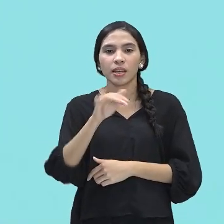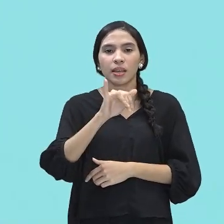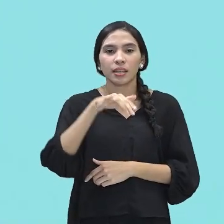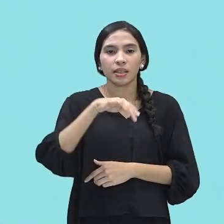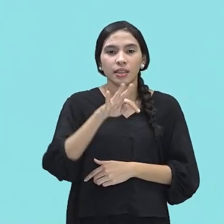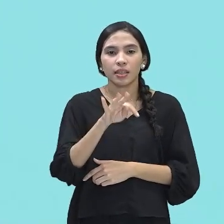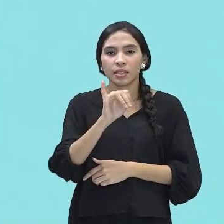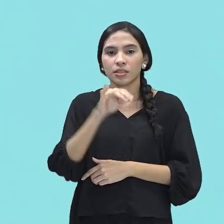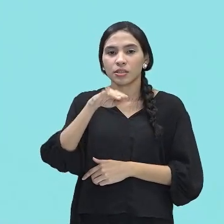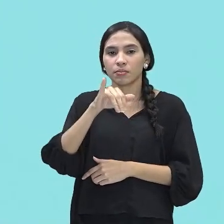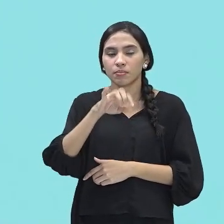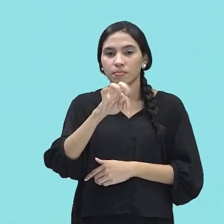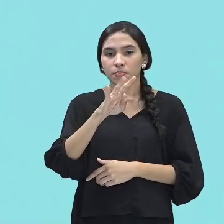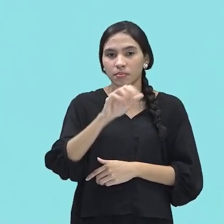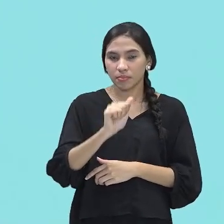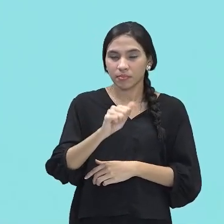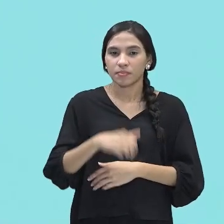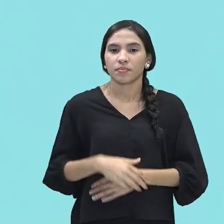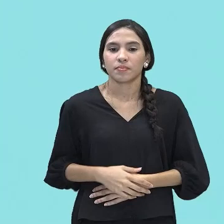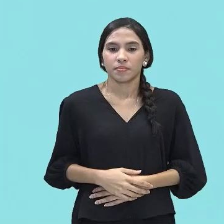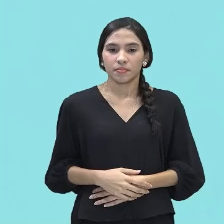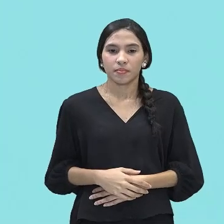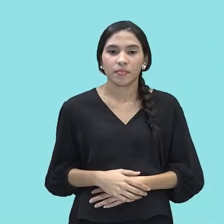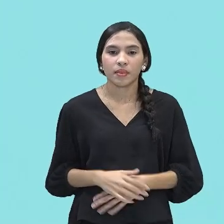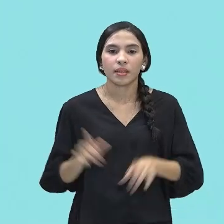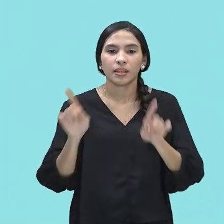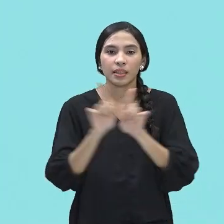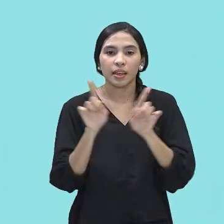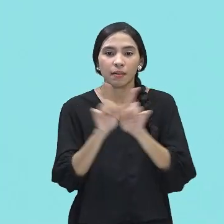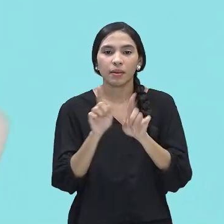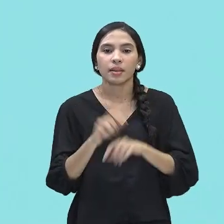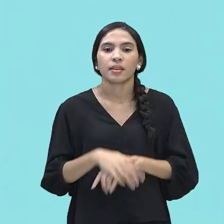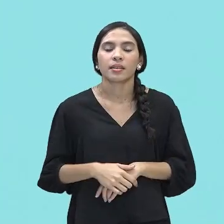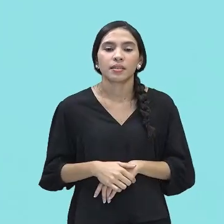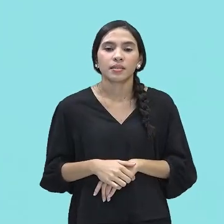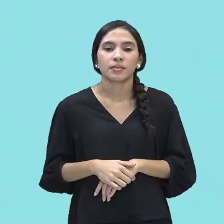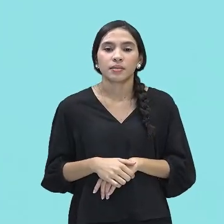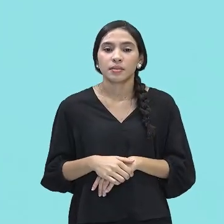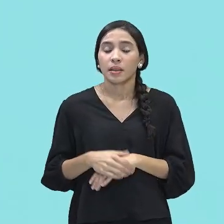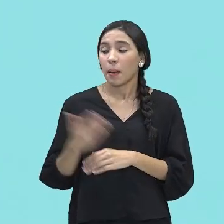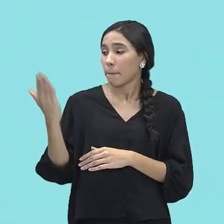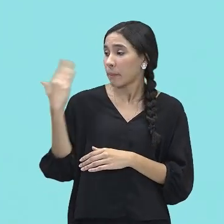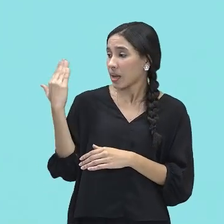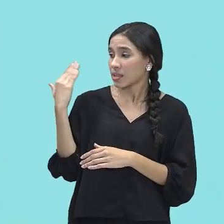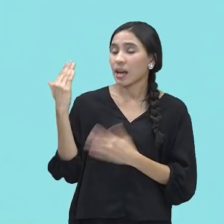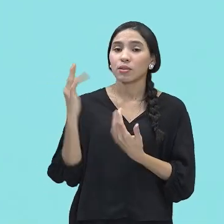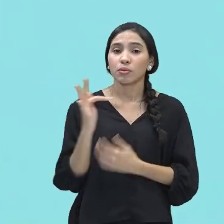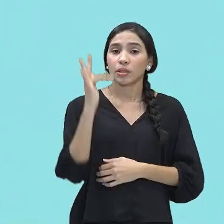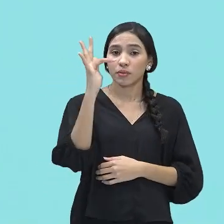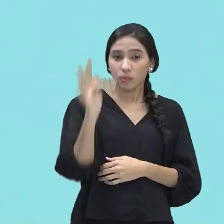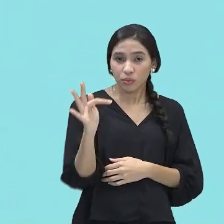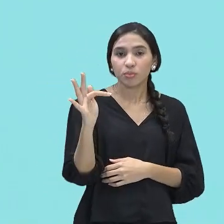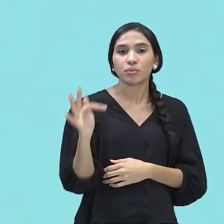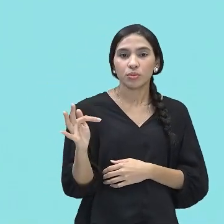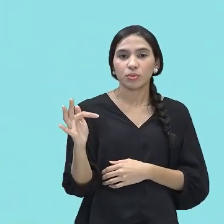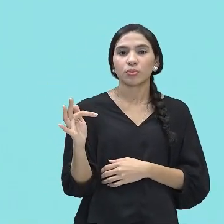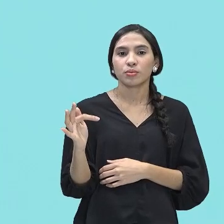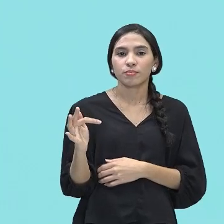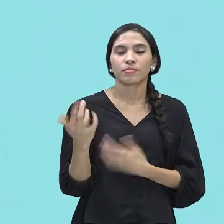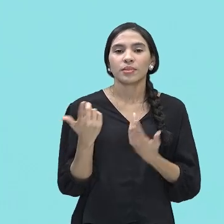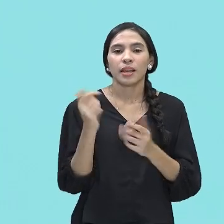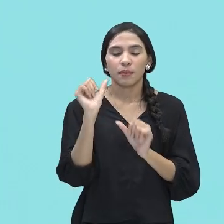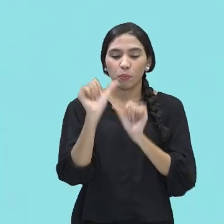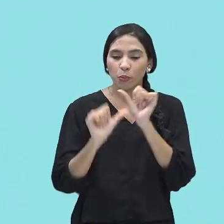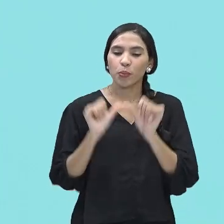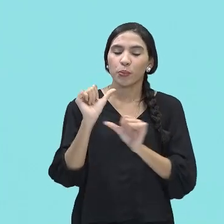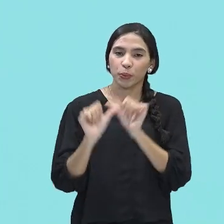mesmo, certo? Passando também uma questão passando do passado e o presente também, vão ficando ali se